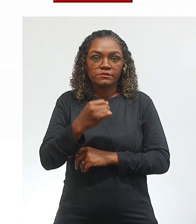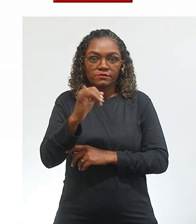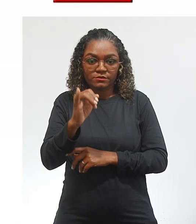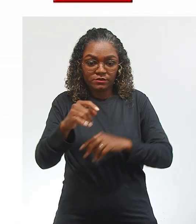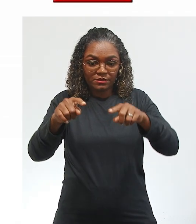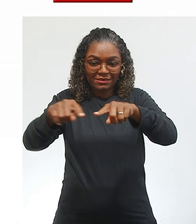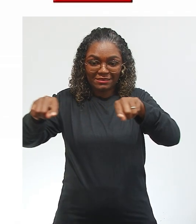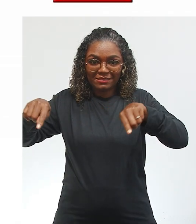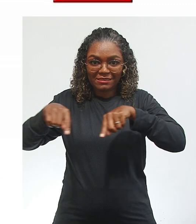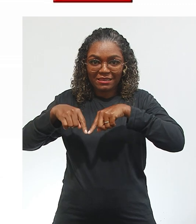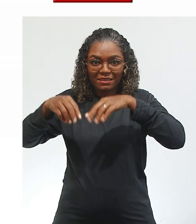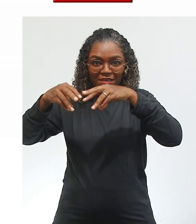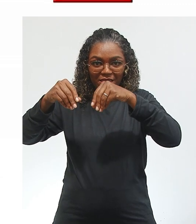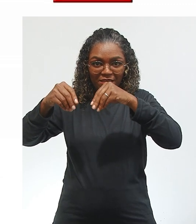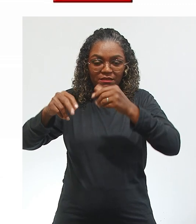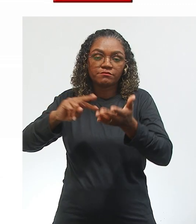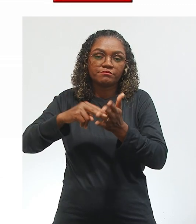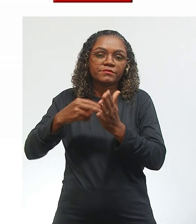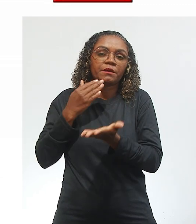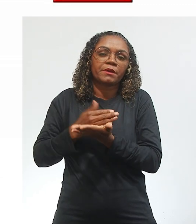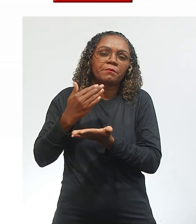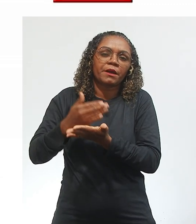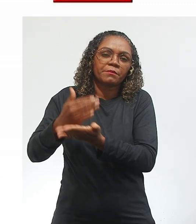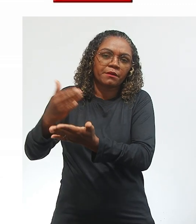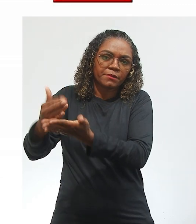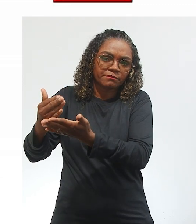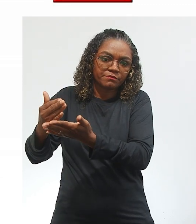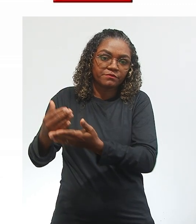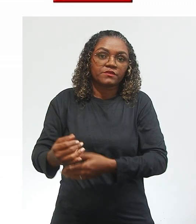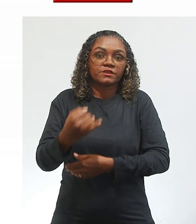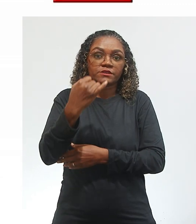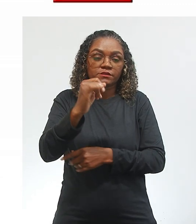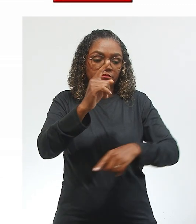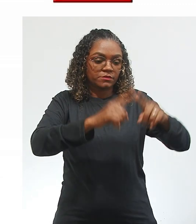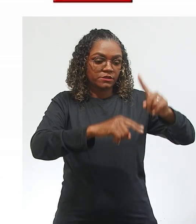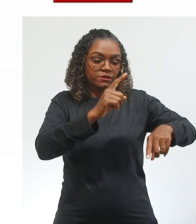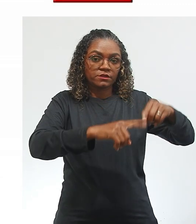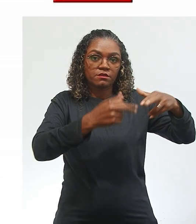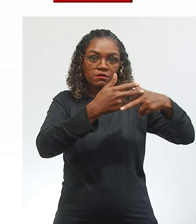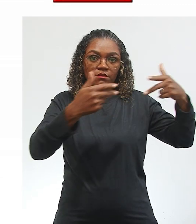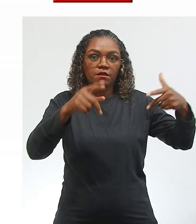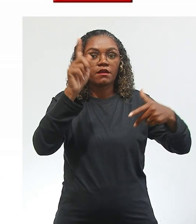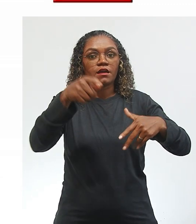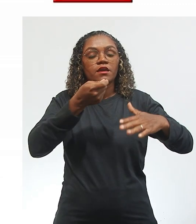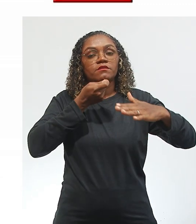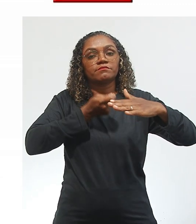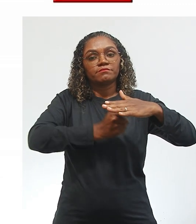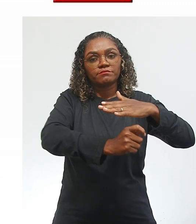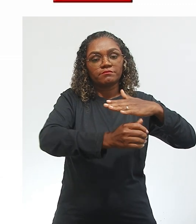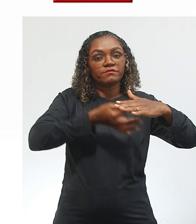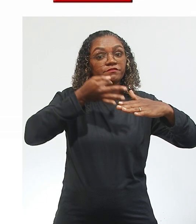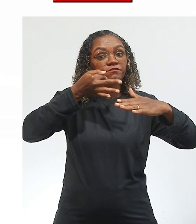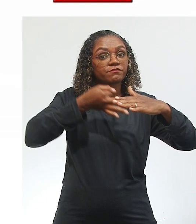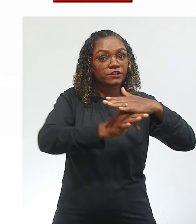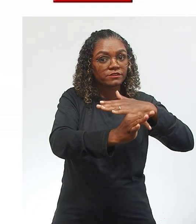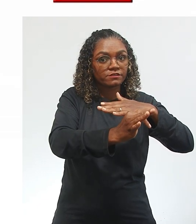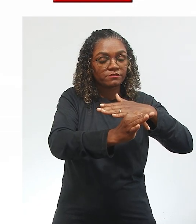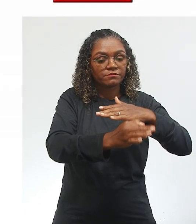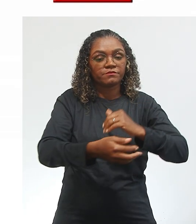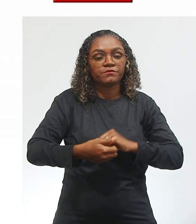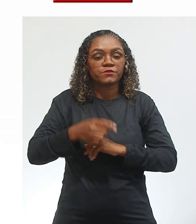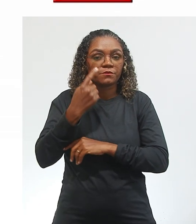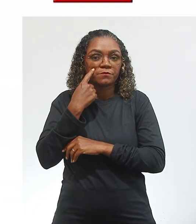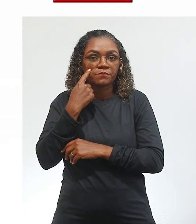de terreno, financiamento. Se tratando de mercadoria, fornecedor. Ok? Então, aqui na compra de